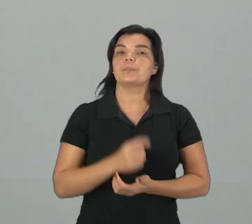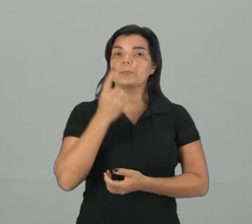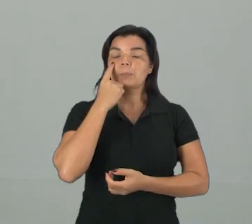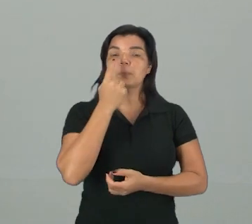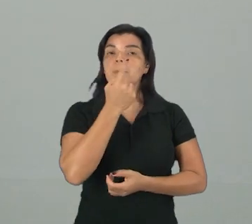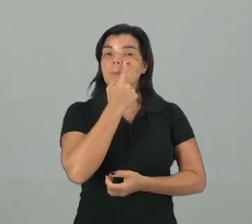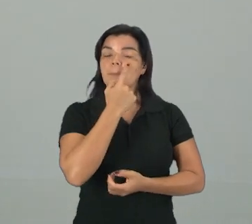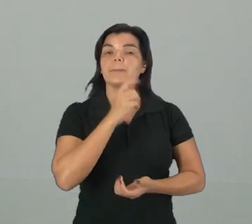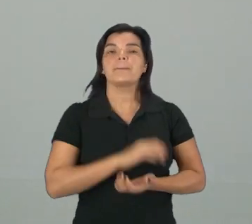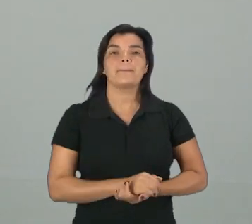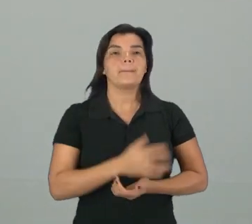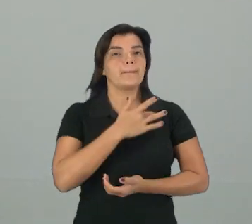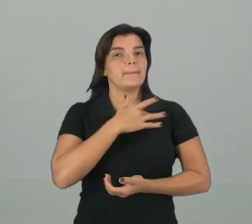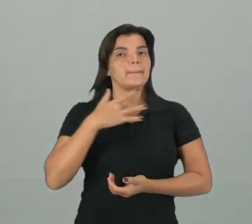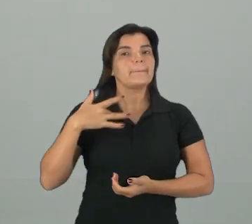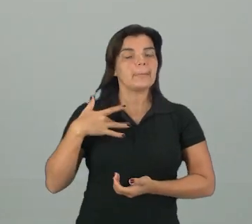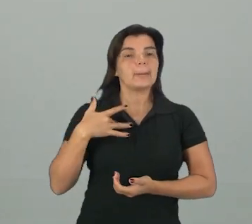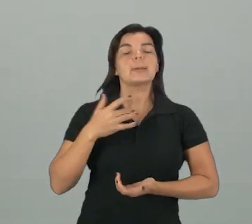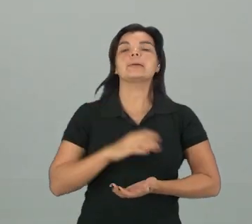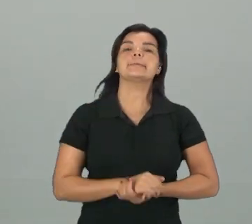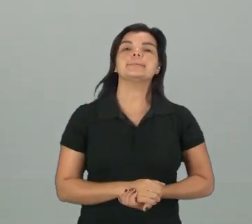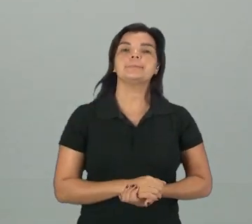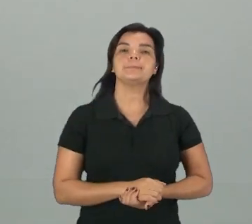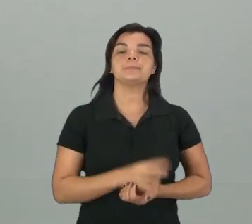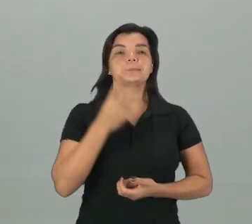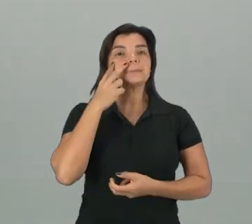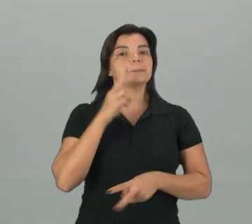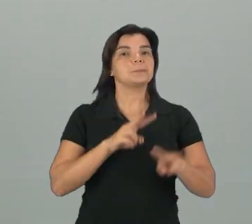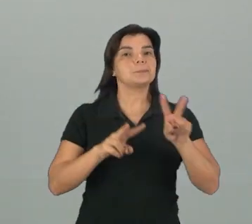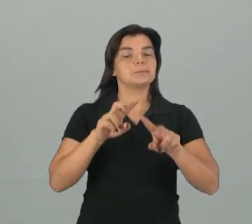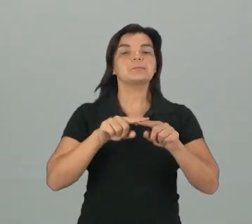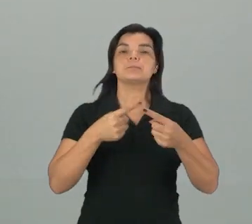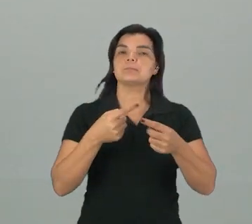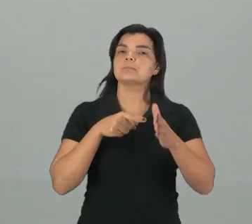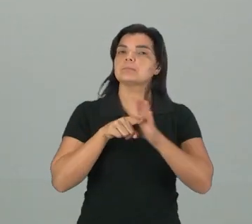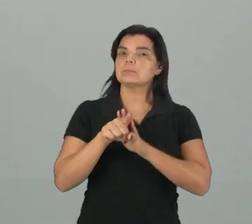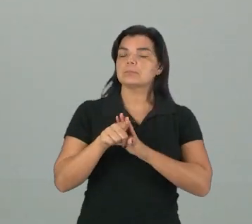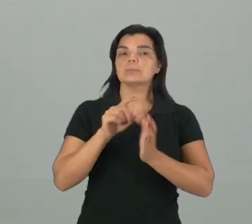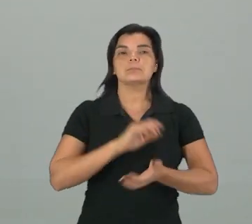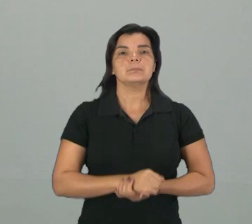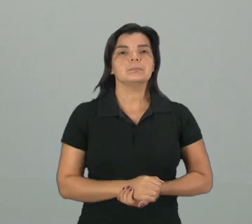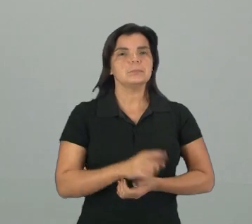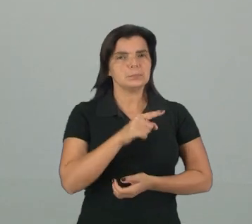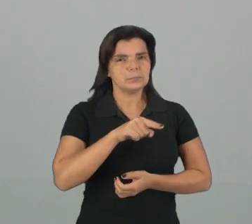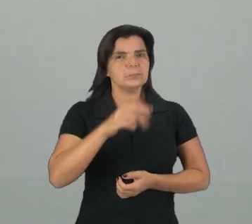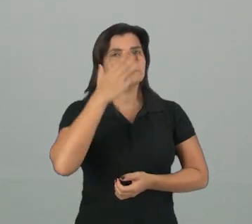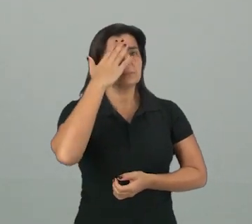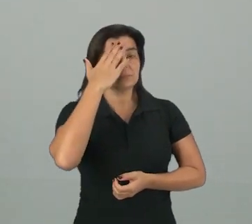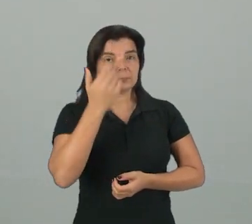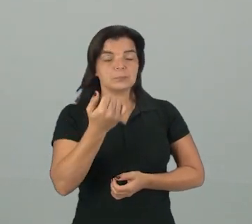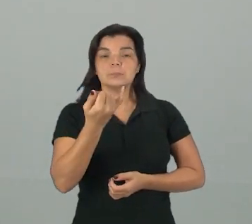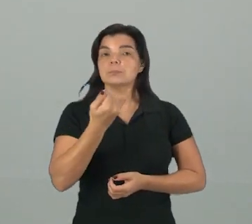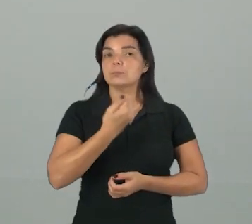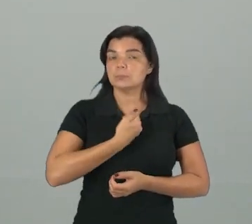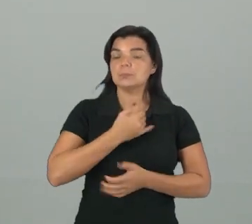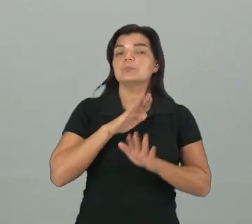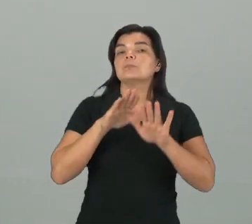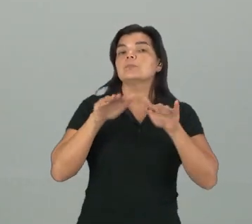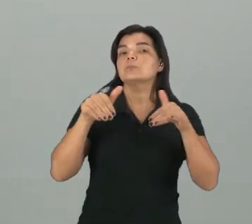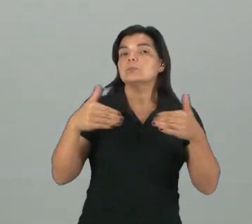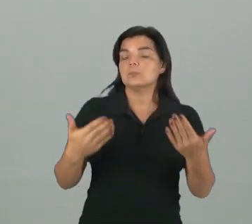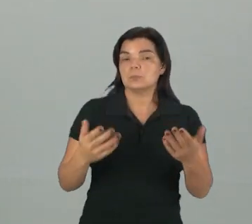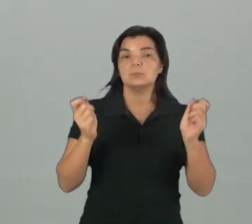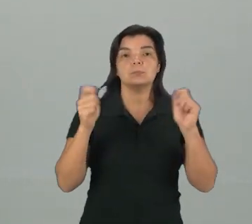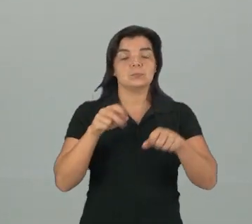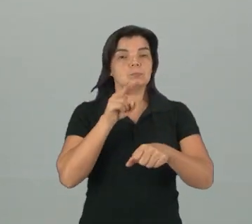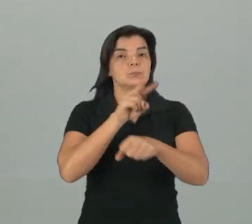nossos olhos para a nossa saúde visual. Mas deixa eu te perguntar, você saberia aí me dizer quais poderiam